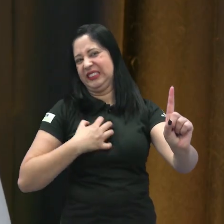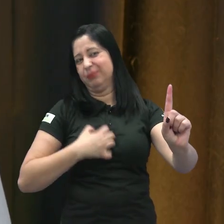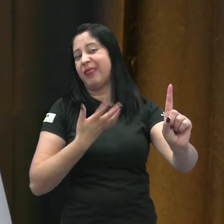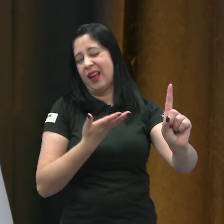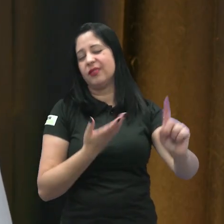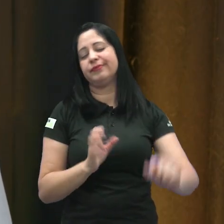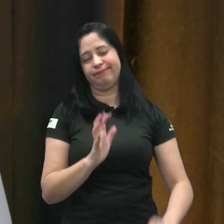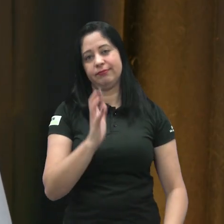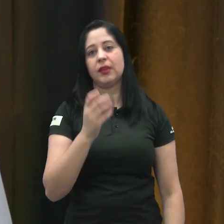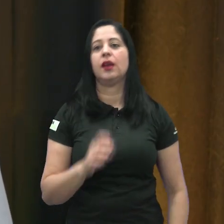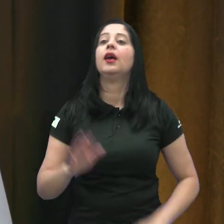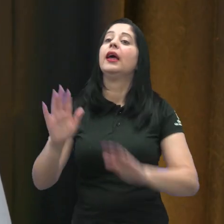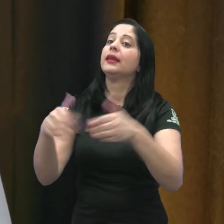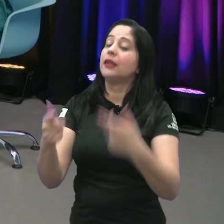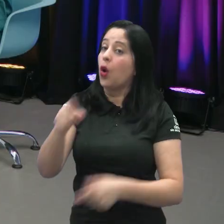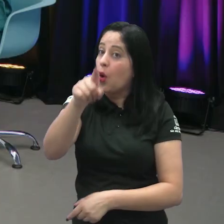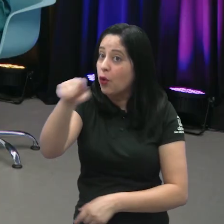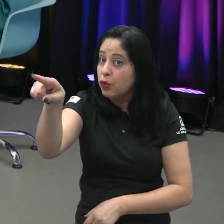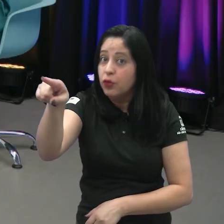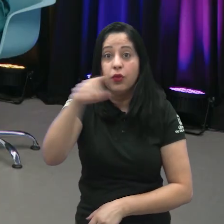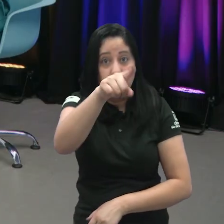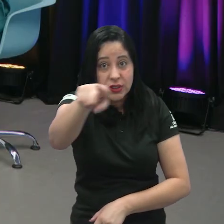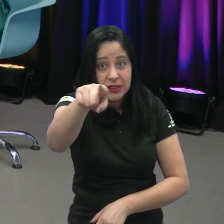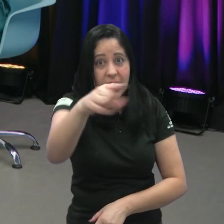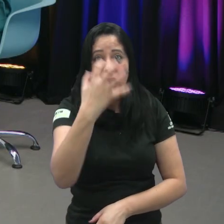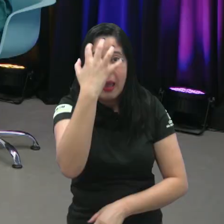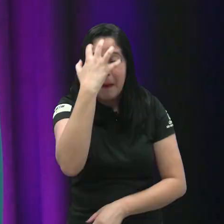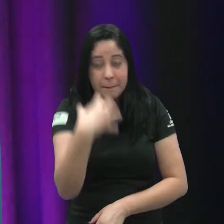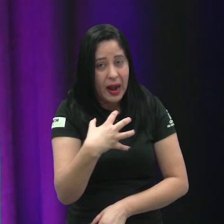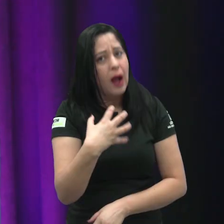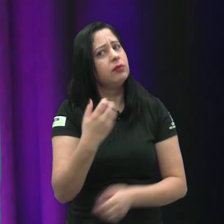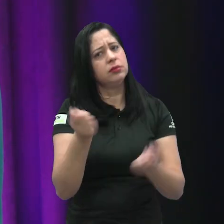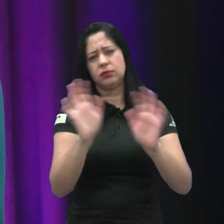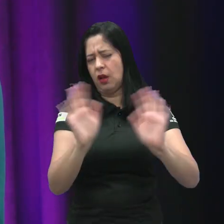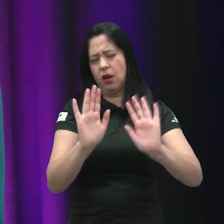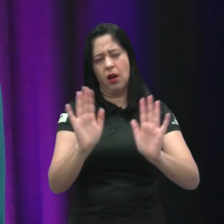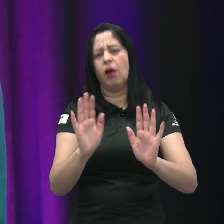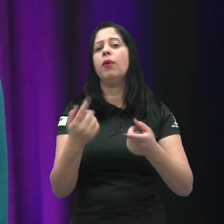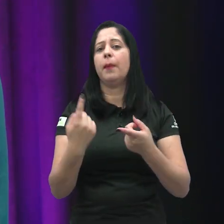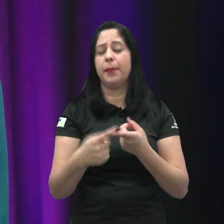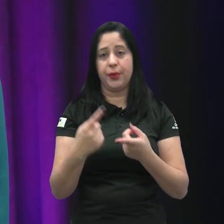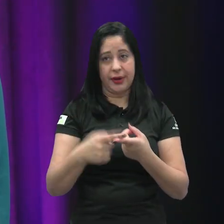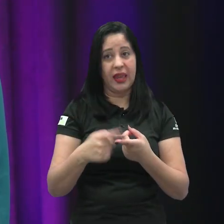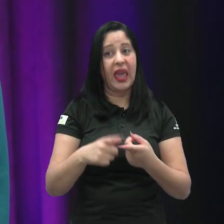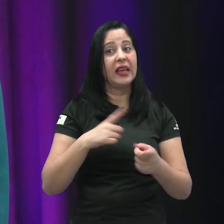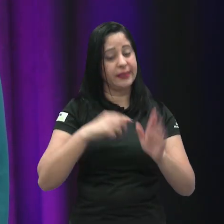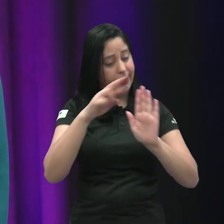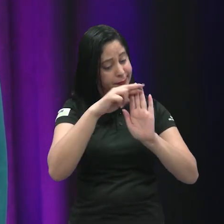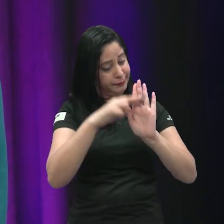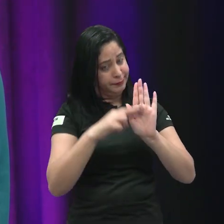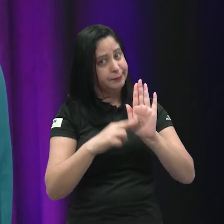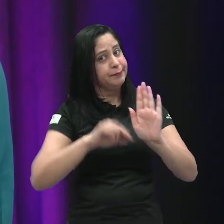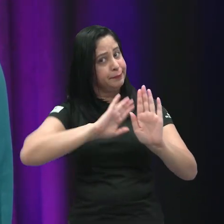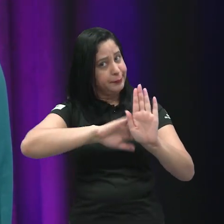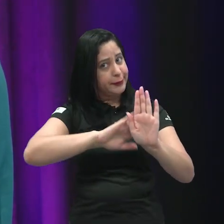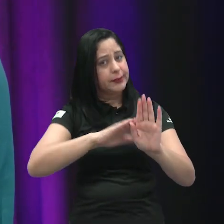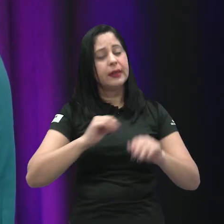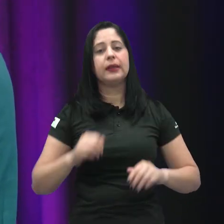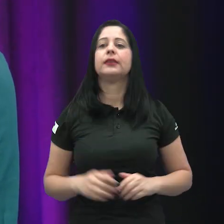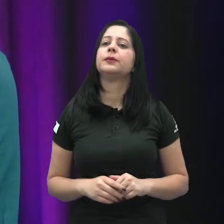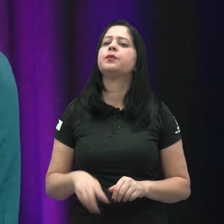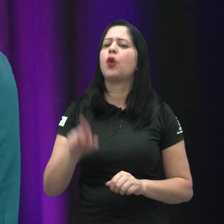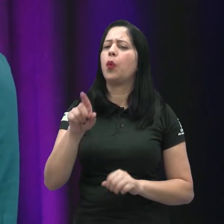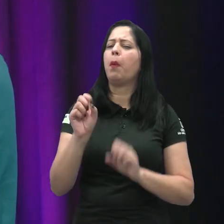munícipe fica um pouco bravo com a gente. Então, gente, não fica bravo, tenta entender qual que é o processo, quais são os caminhos que tem por trás da